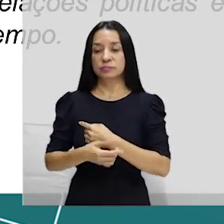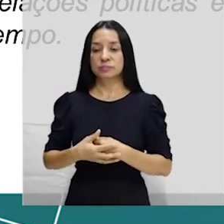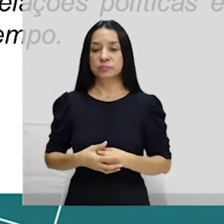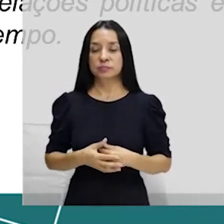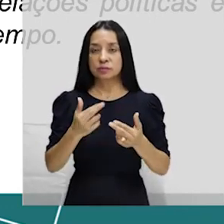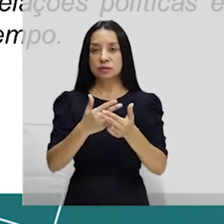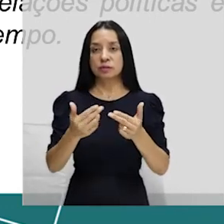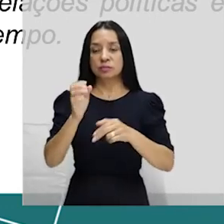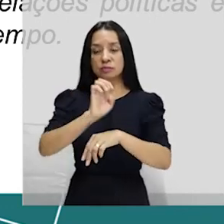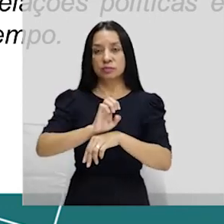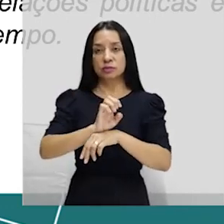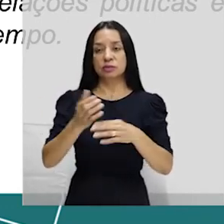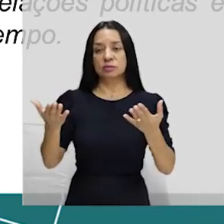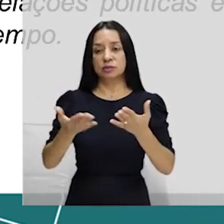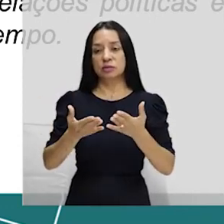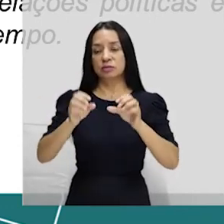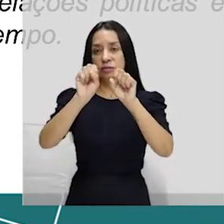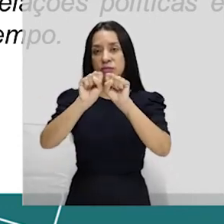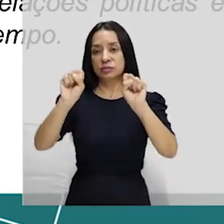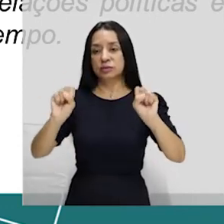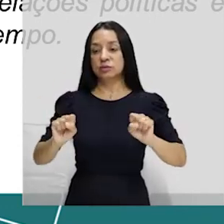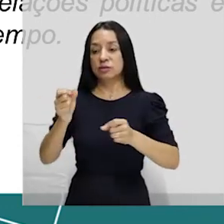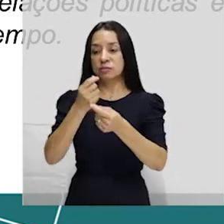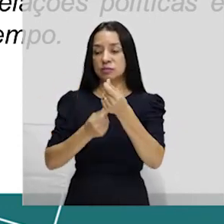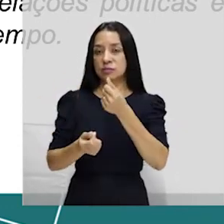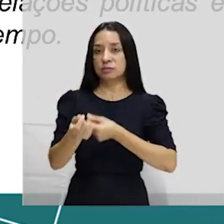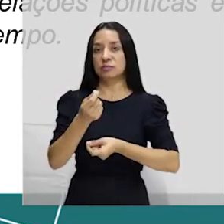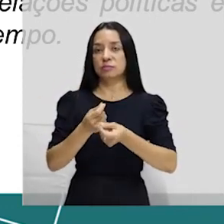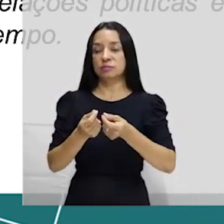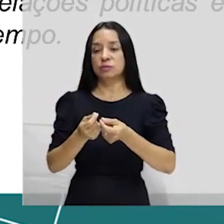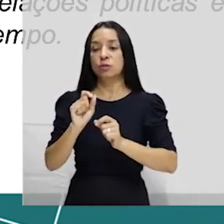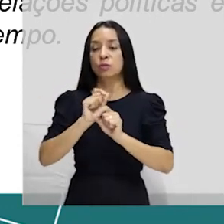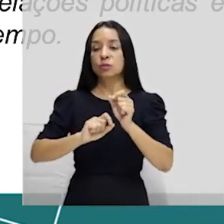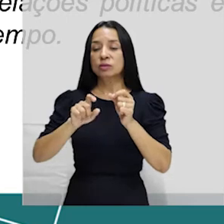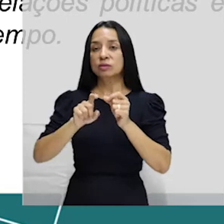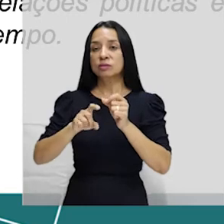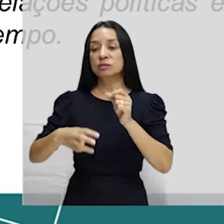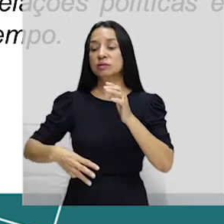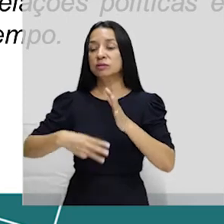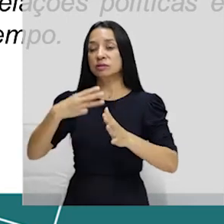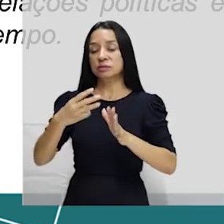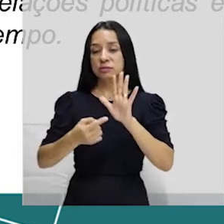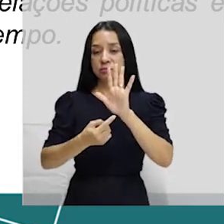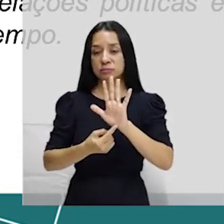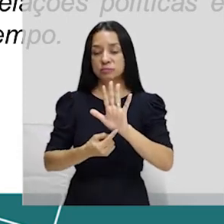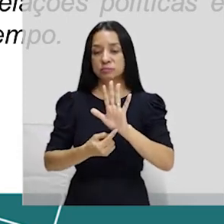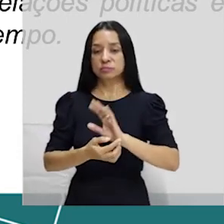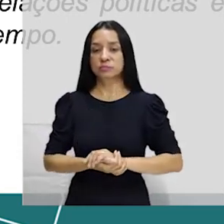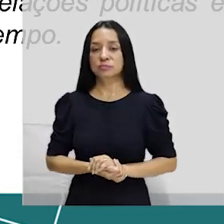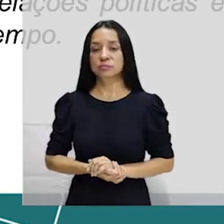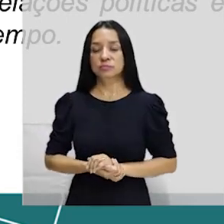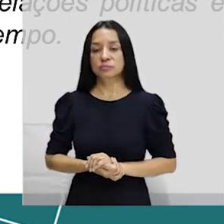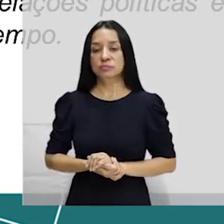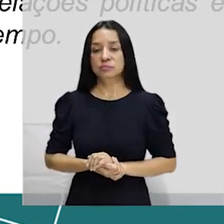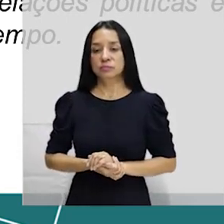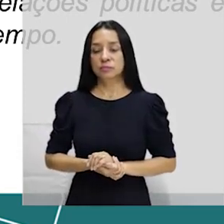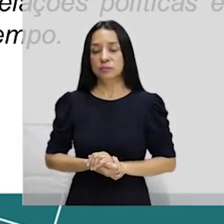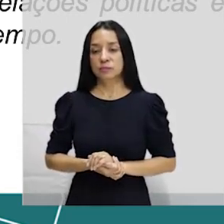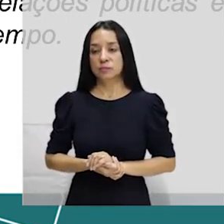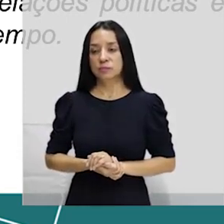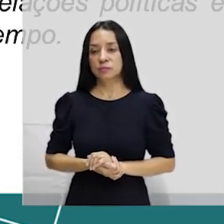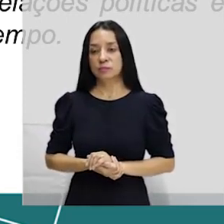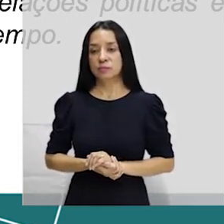exemplo, catalã. A região, por exemplo, do País Basco, né? A galera tem uma identificação de nacionalidade, principalmente de patriotismo,